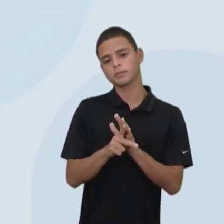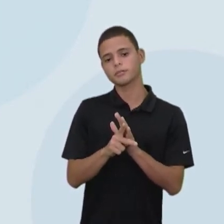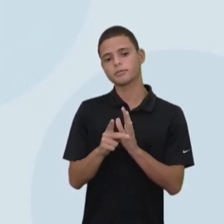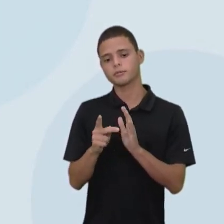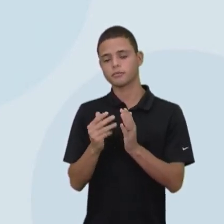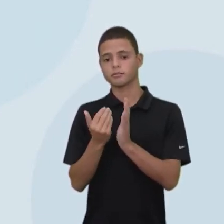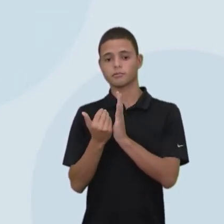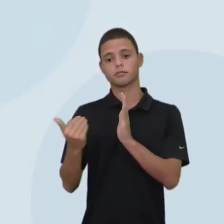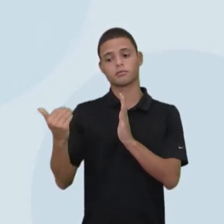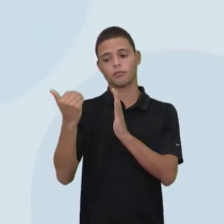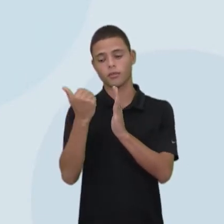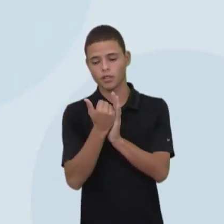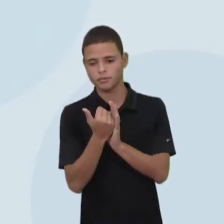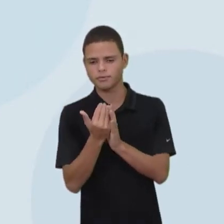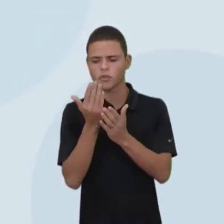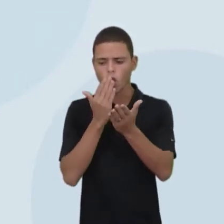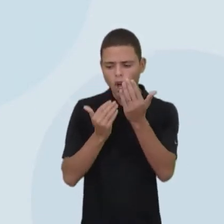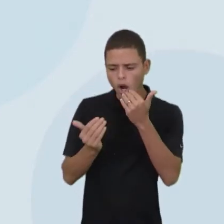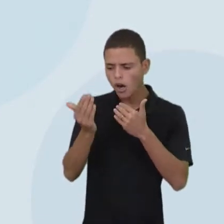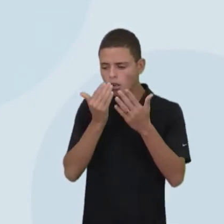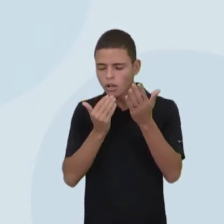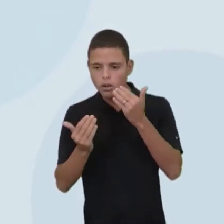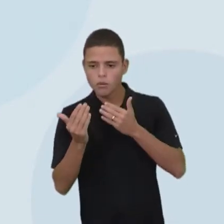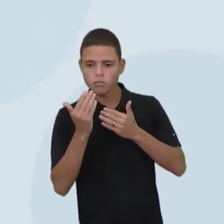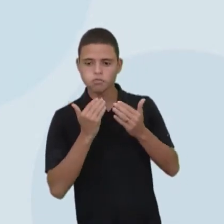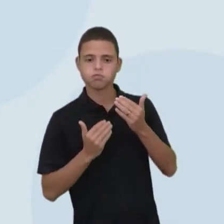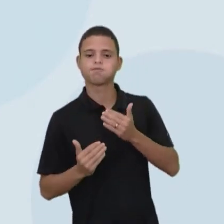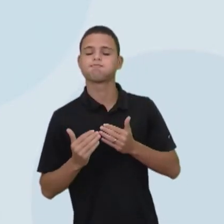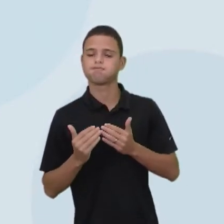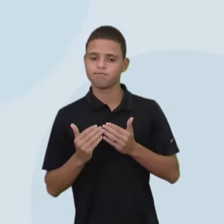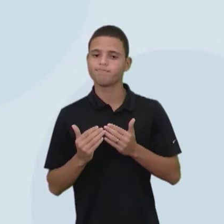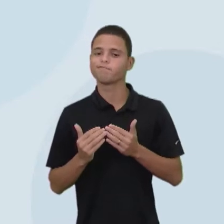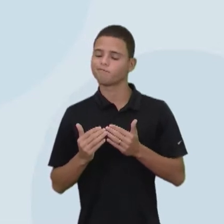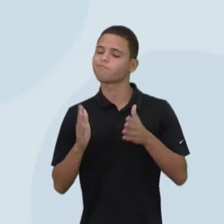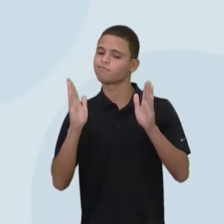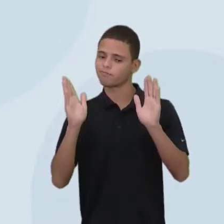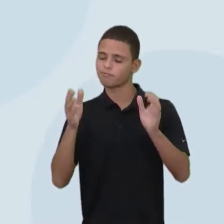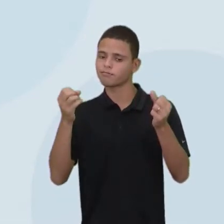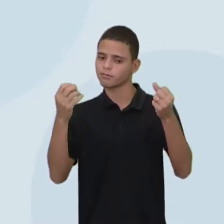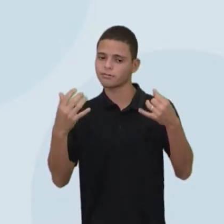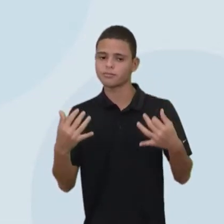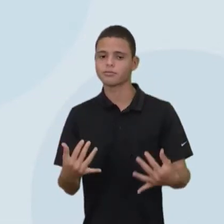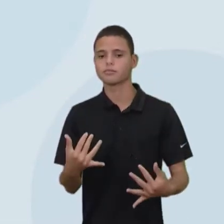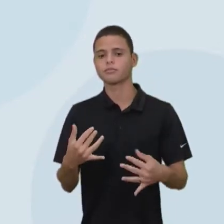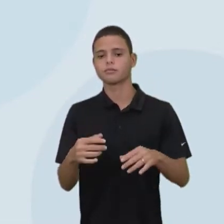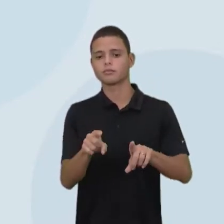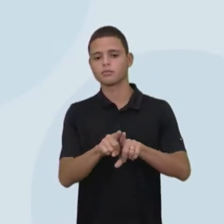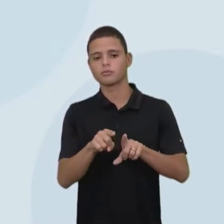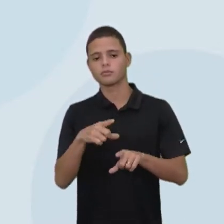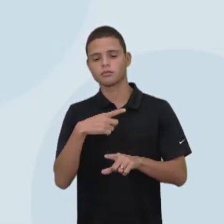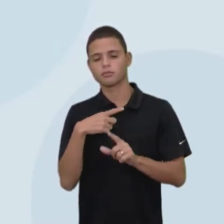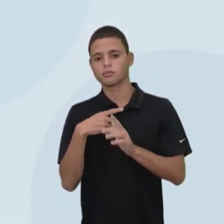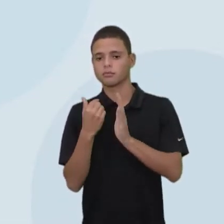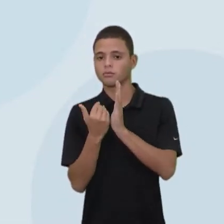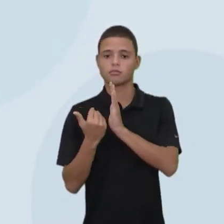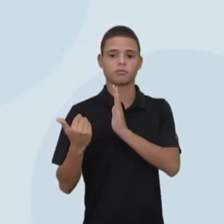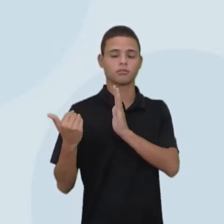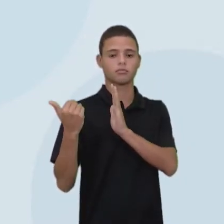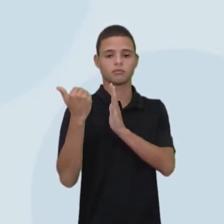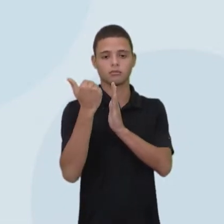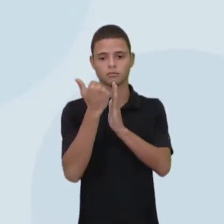alta ingestão de alimentos que foi feito anteriormente. Também nós temos ali, olha, um aumento da